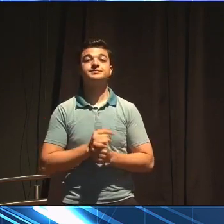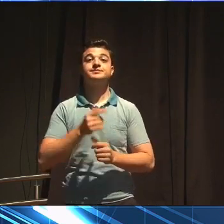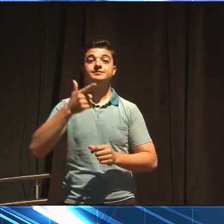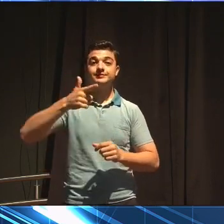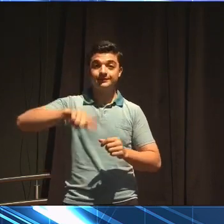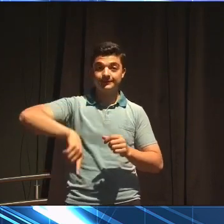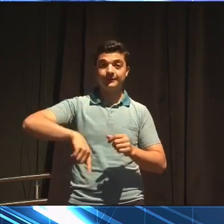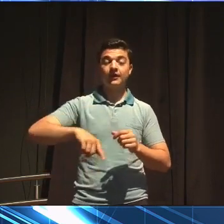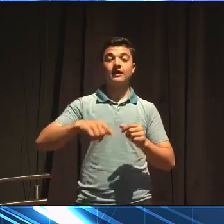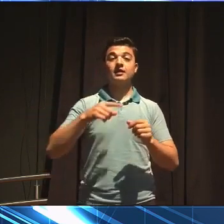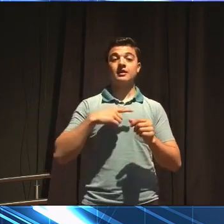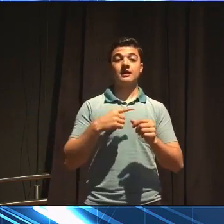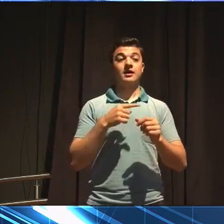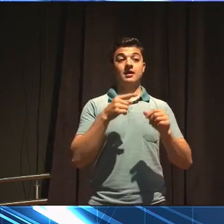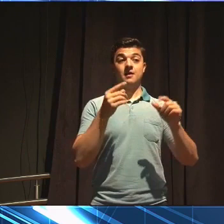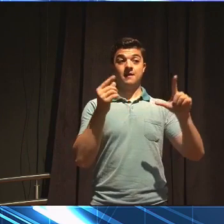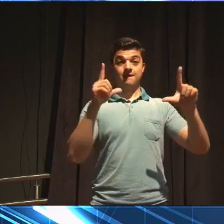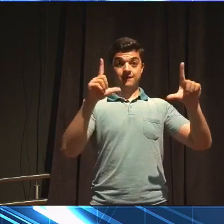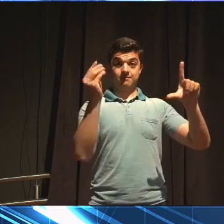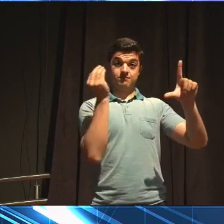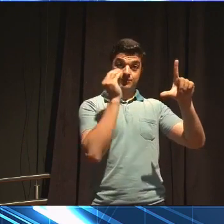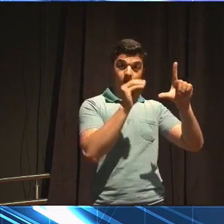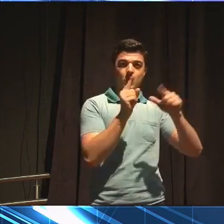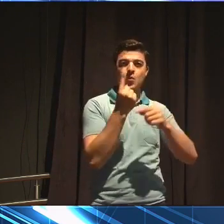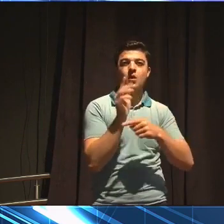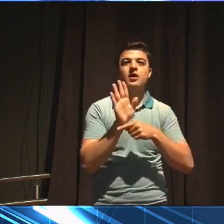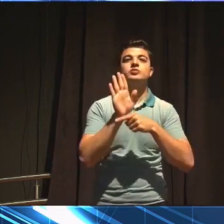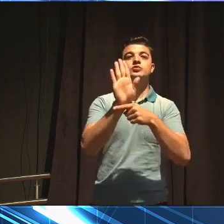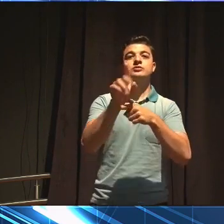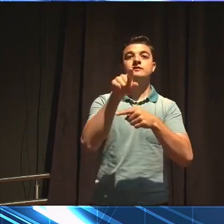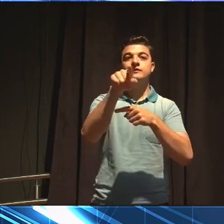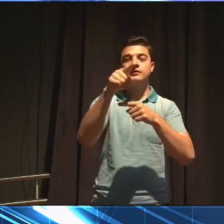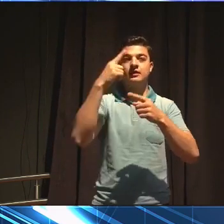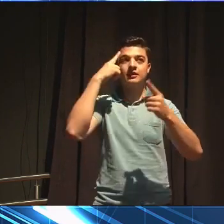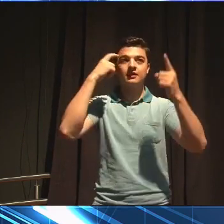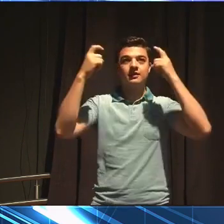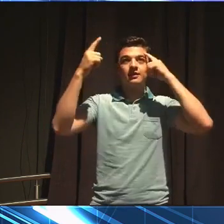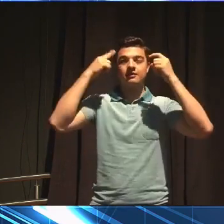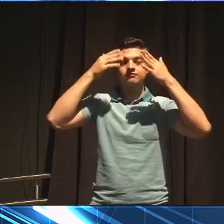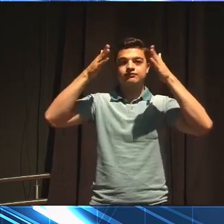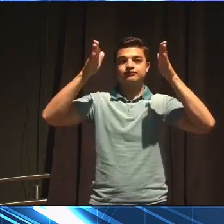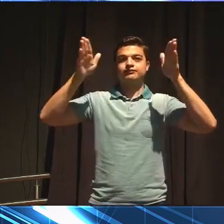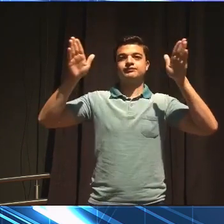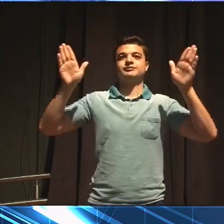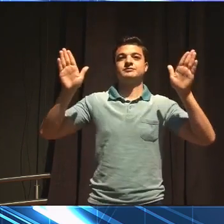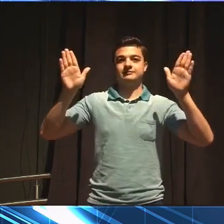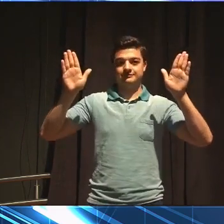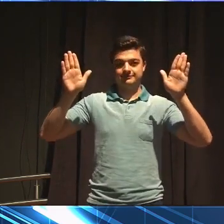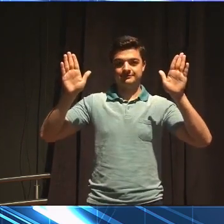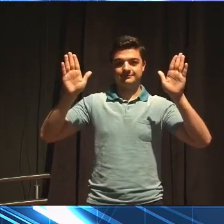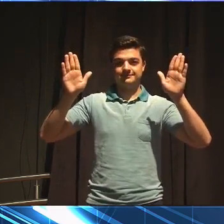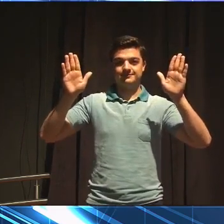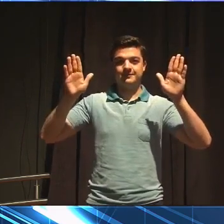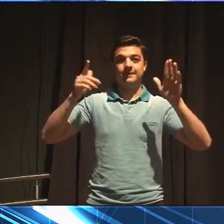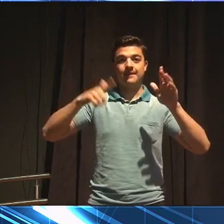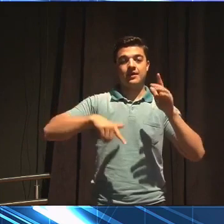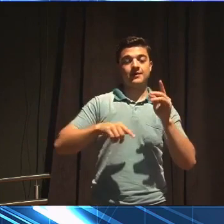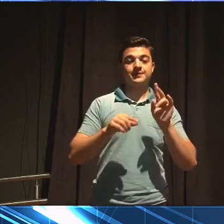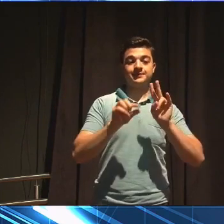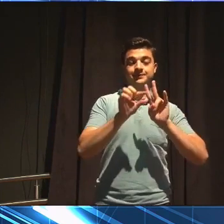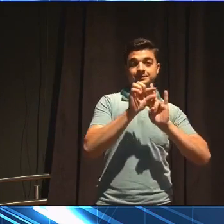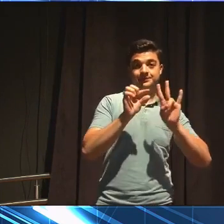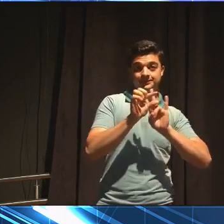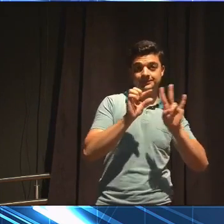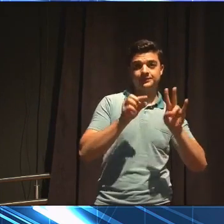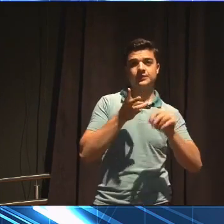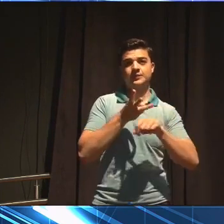ferramenta criativa para que a gente comece a pensar de forma divergente. Certo? Também fica o meu LinkedIn, até meu WhatsApp,